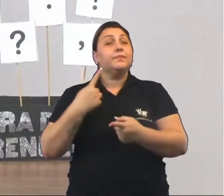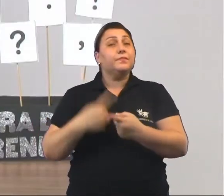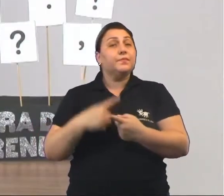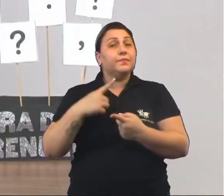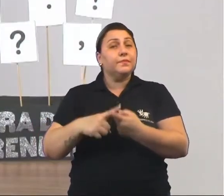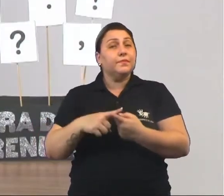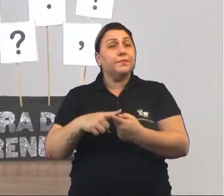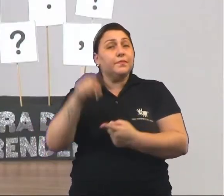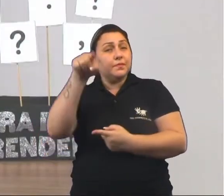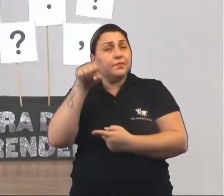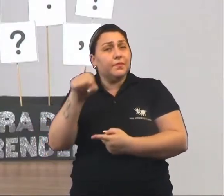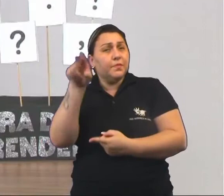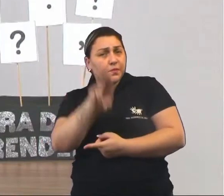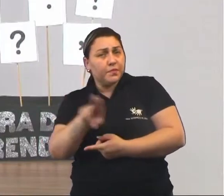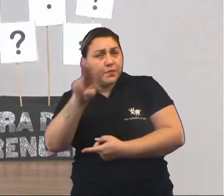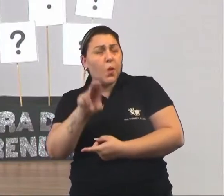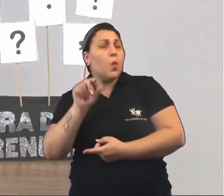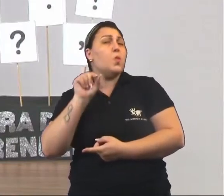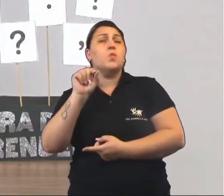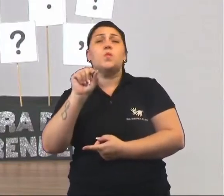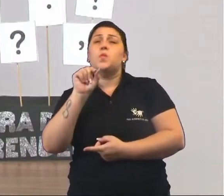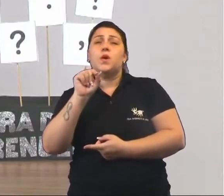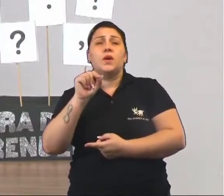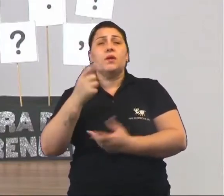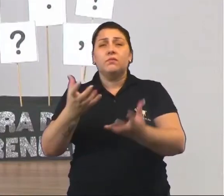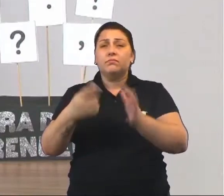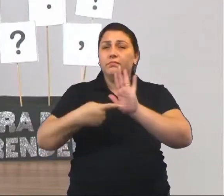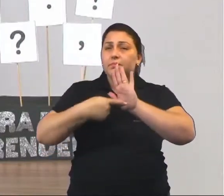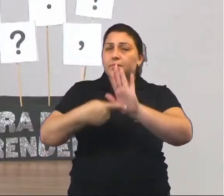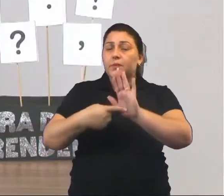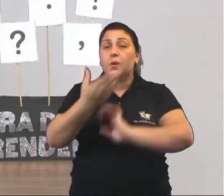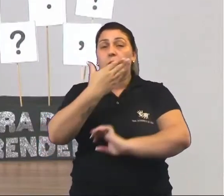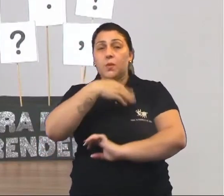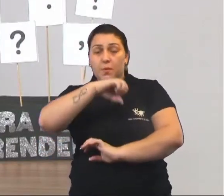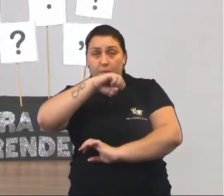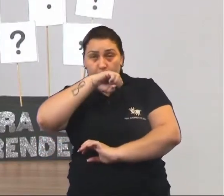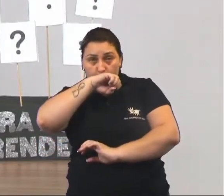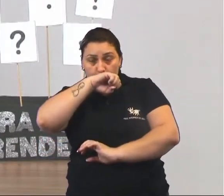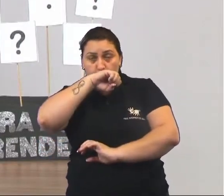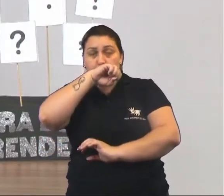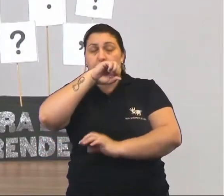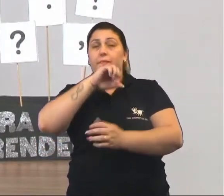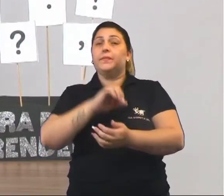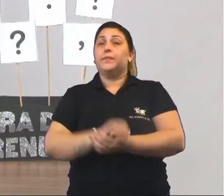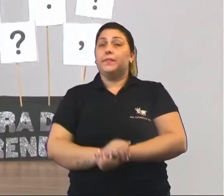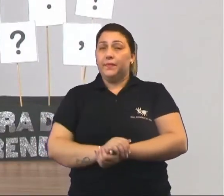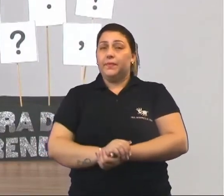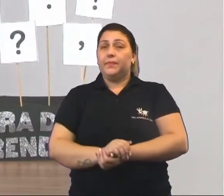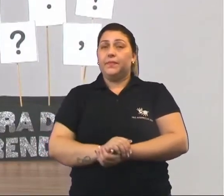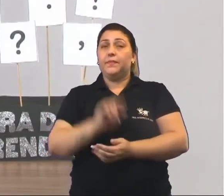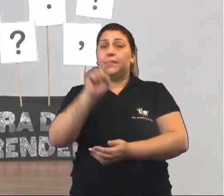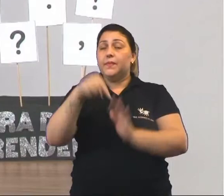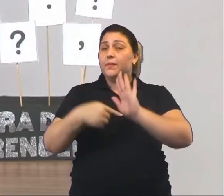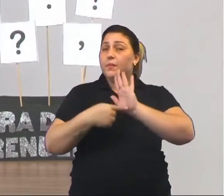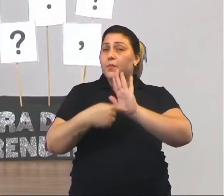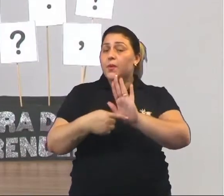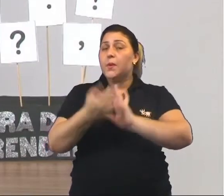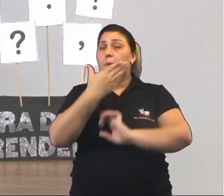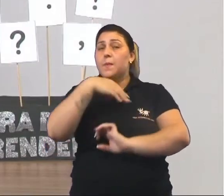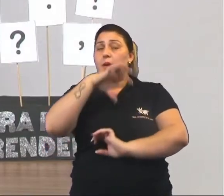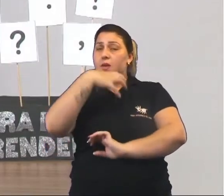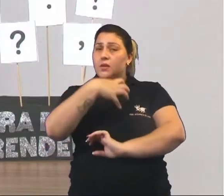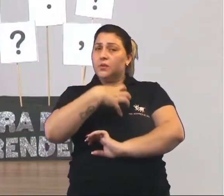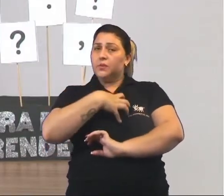ponto está sendo usado ali? O que ele está querendo expressar? O pai, ele está né? Ali, esse ponto está mostrando como o pai